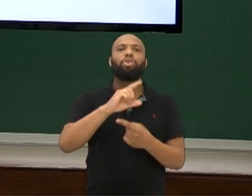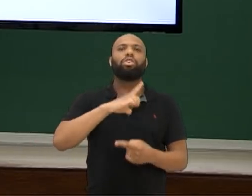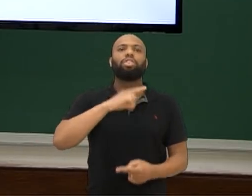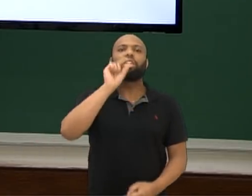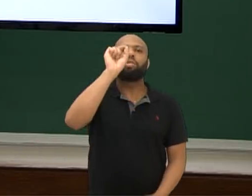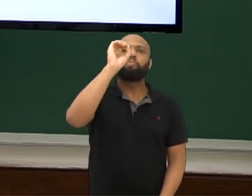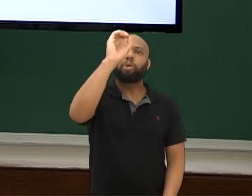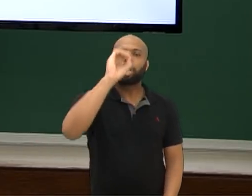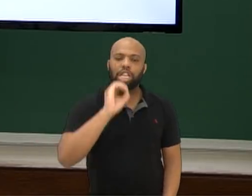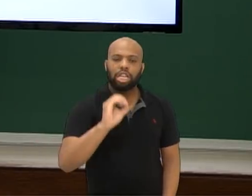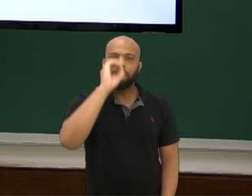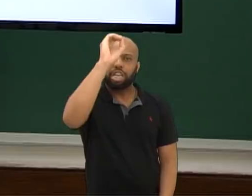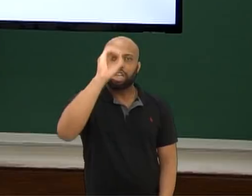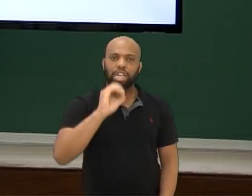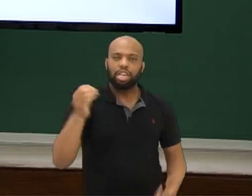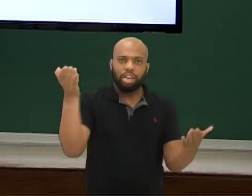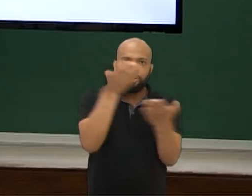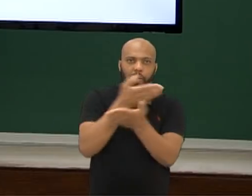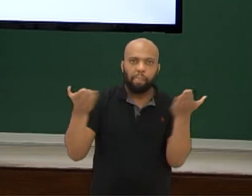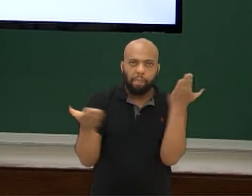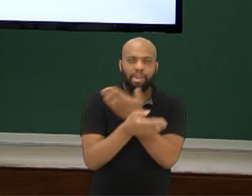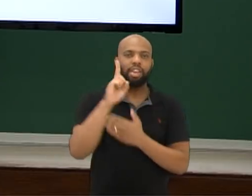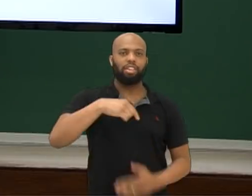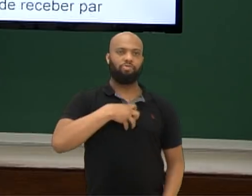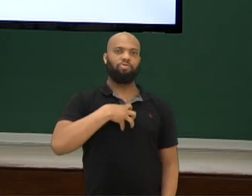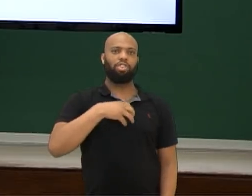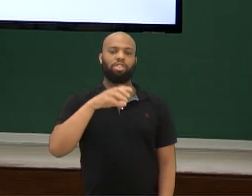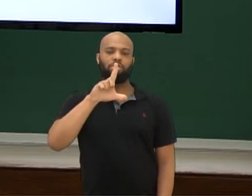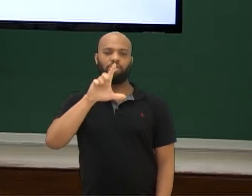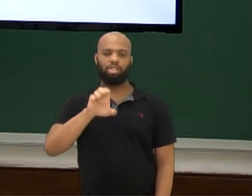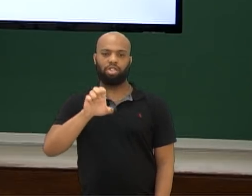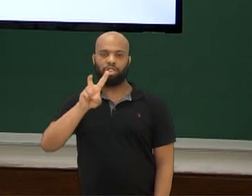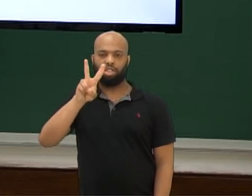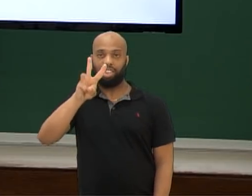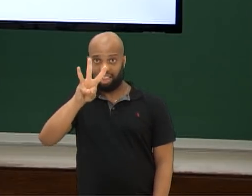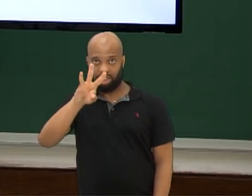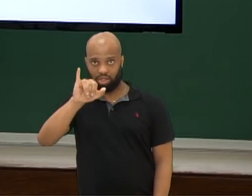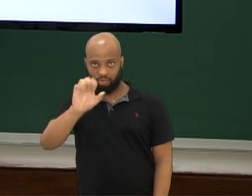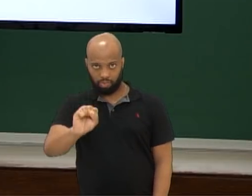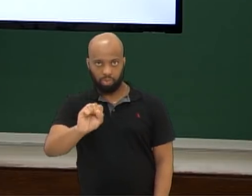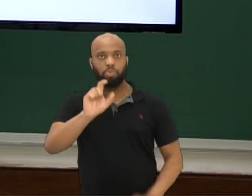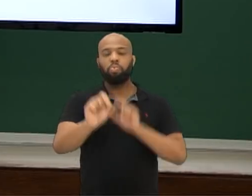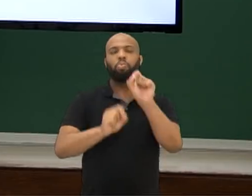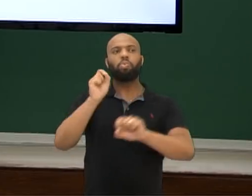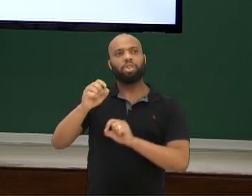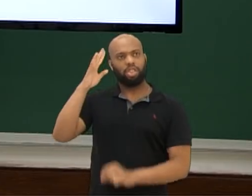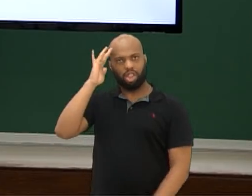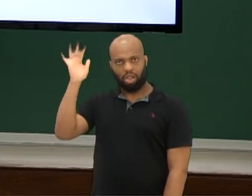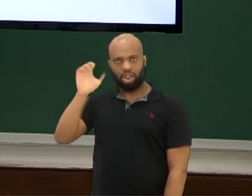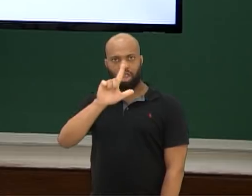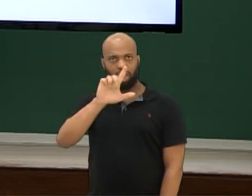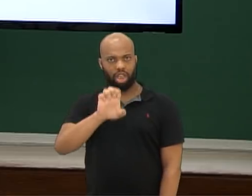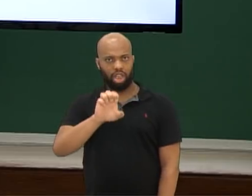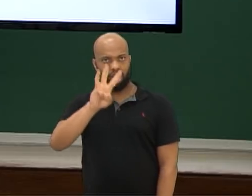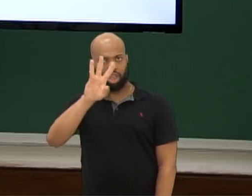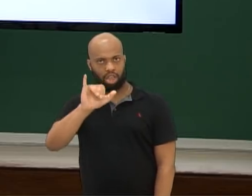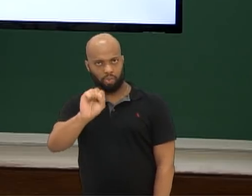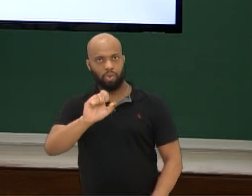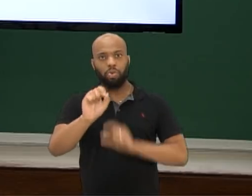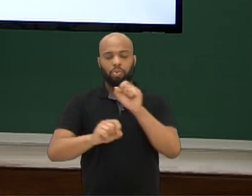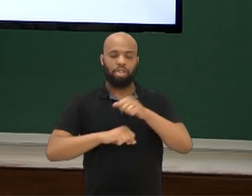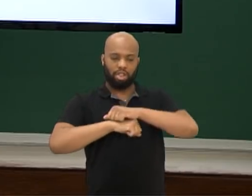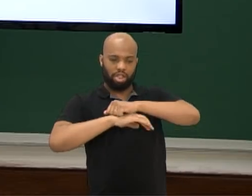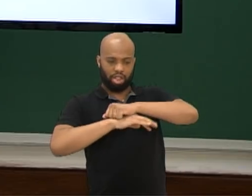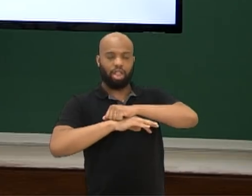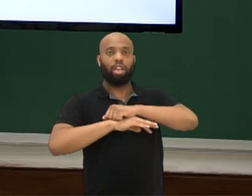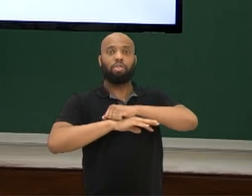de elétrons sendo compartilhados, tá bom? Qual é a teoria de Lewis, então, para ácido e base?